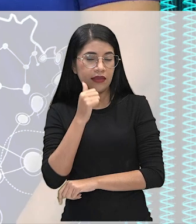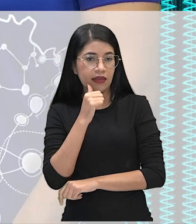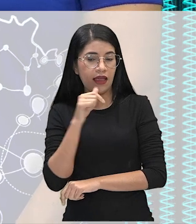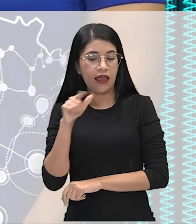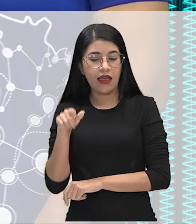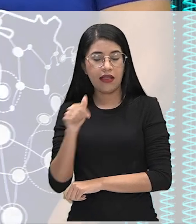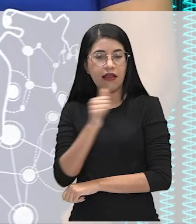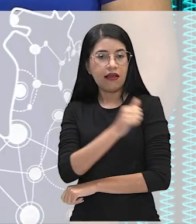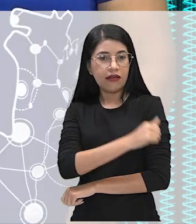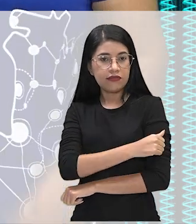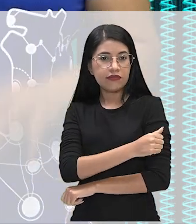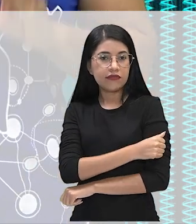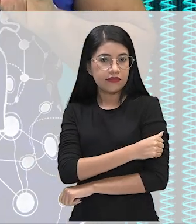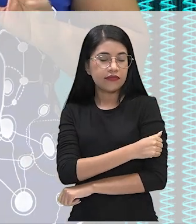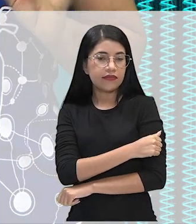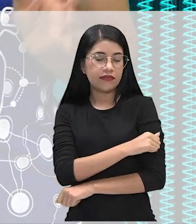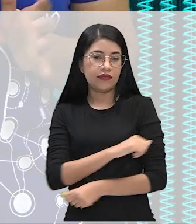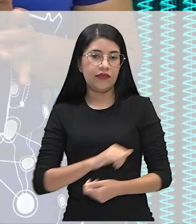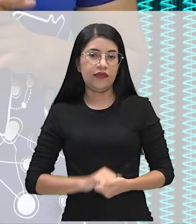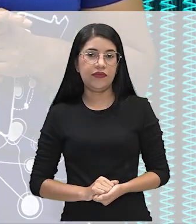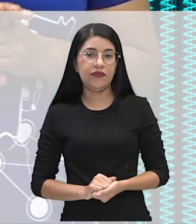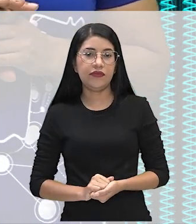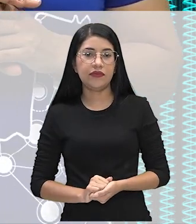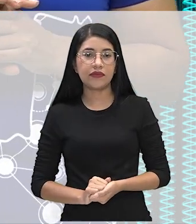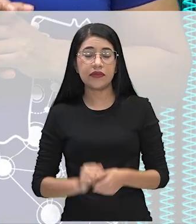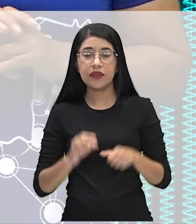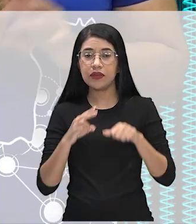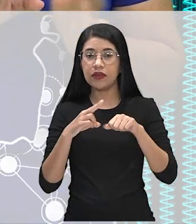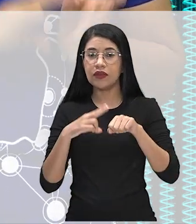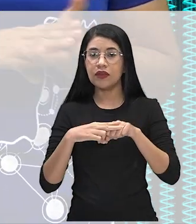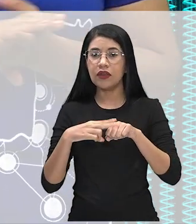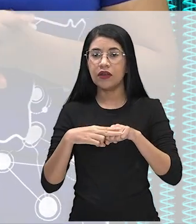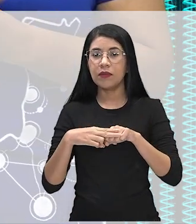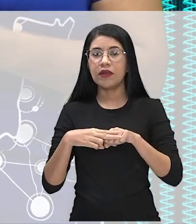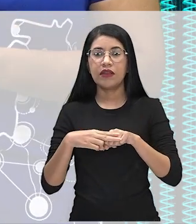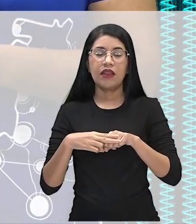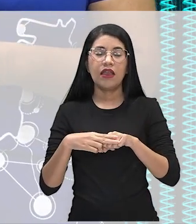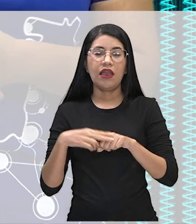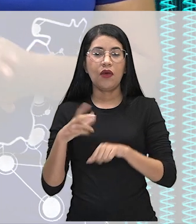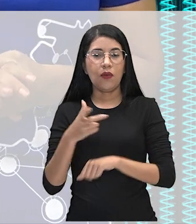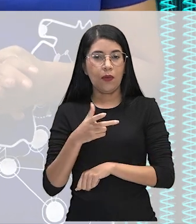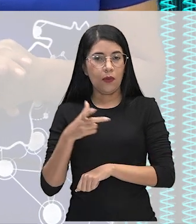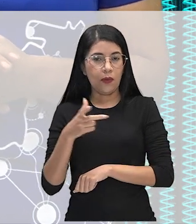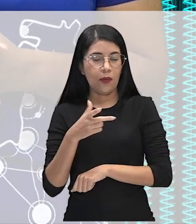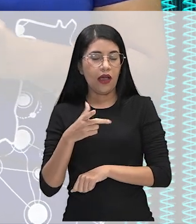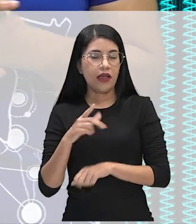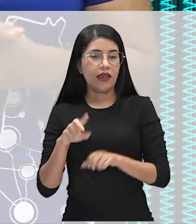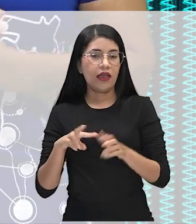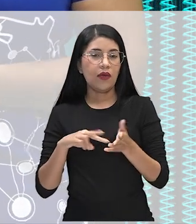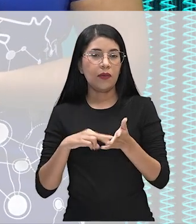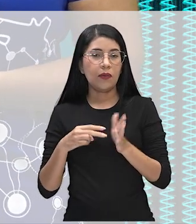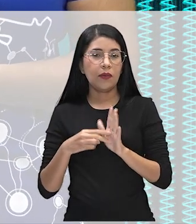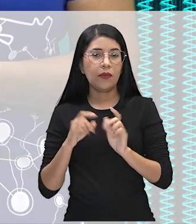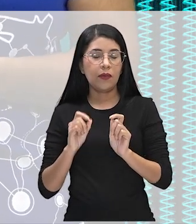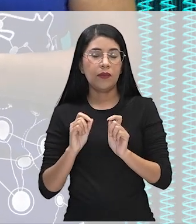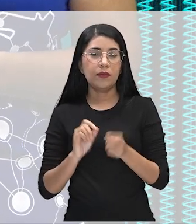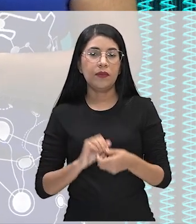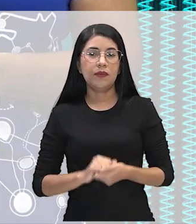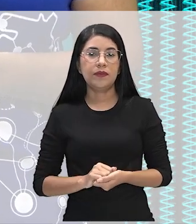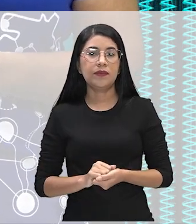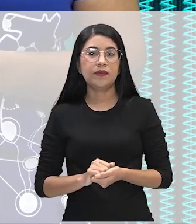estudante. She is a student. E aqui o pronome do caso reto, aqui no caso o subject